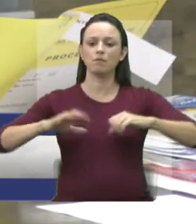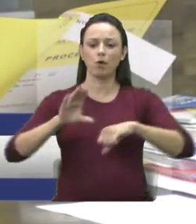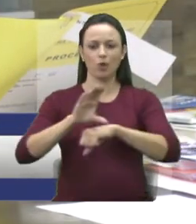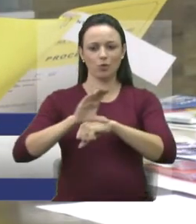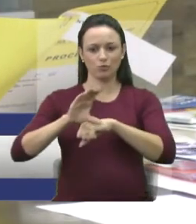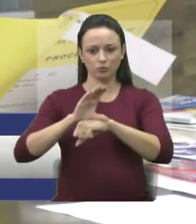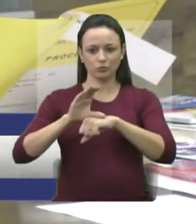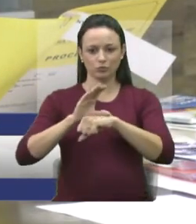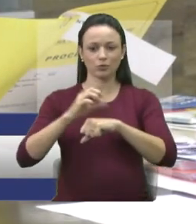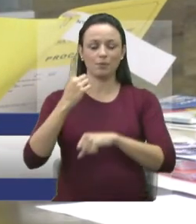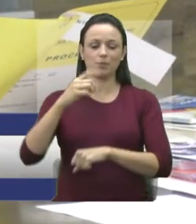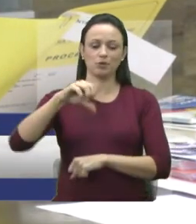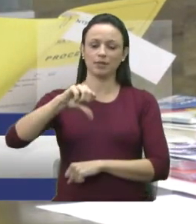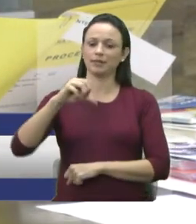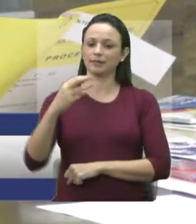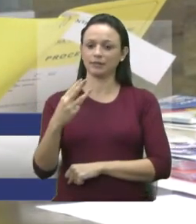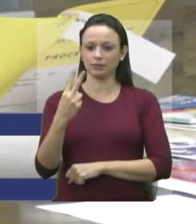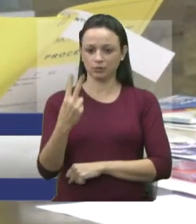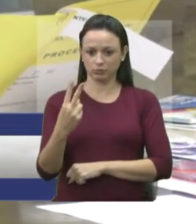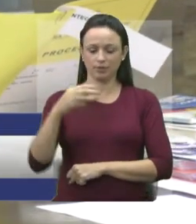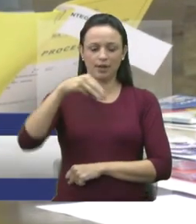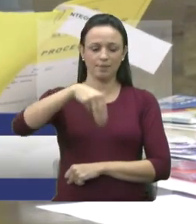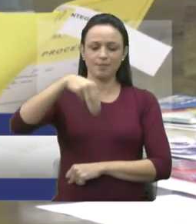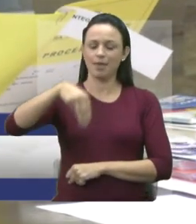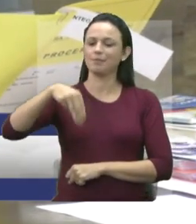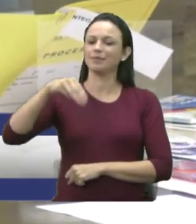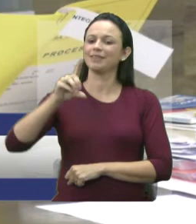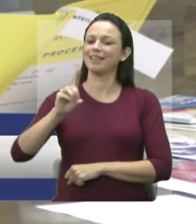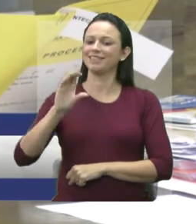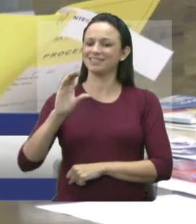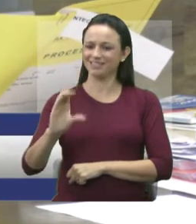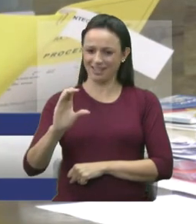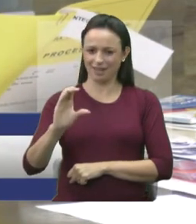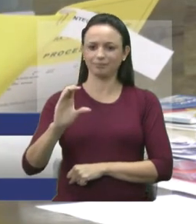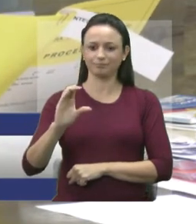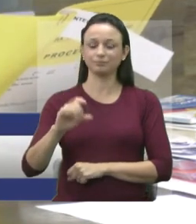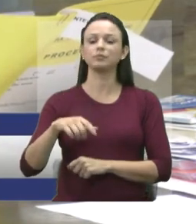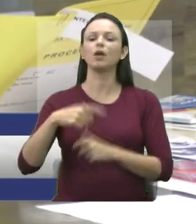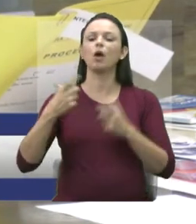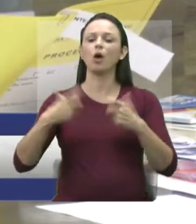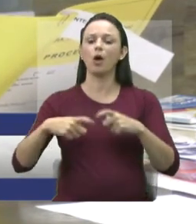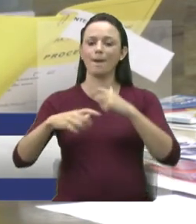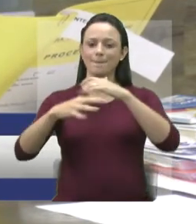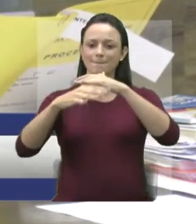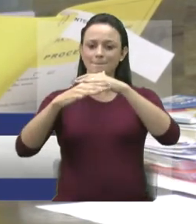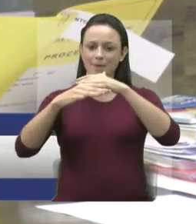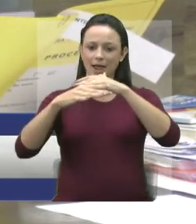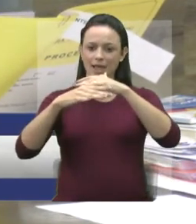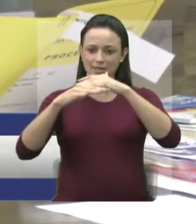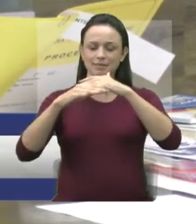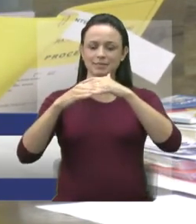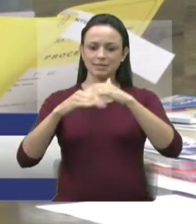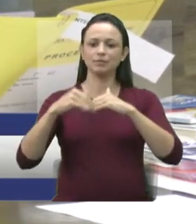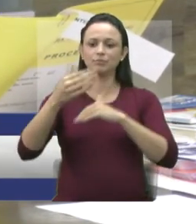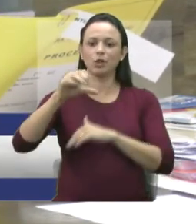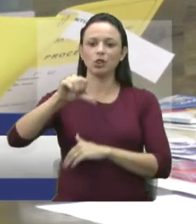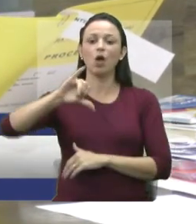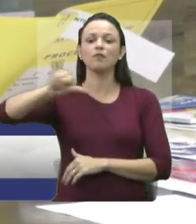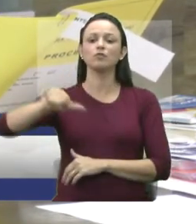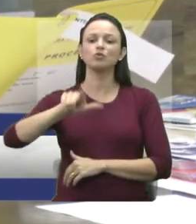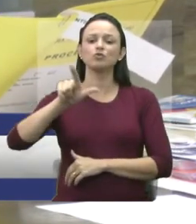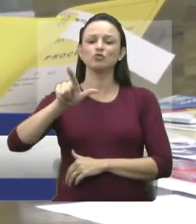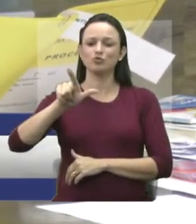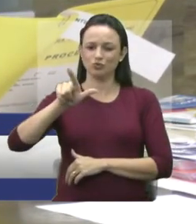de 1932 MMDC, realizado na Praça da República no dia 9 de julho do ano corrente.